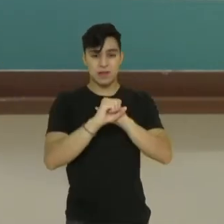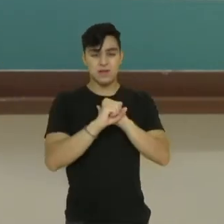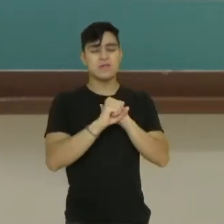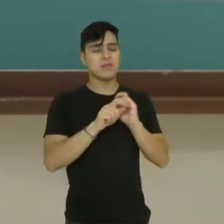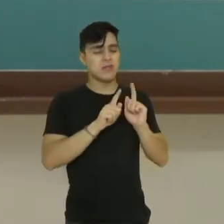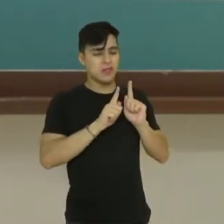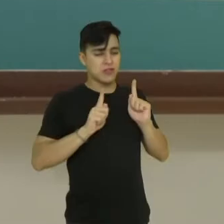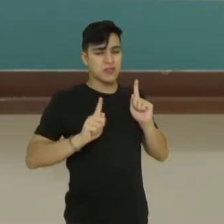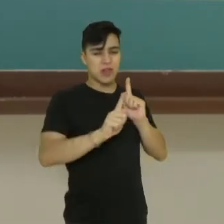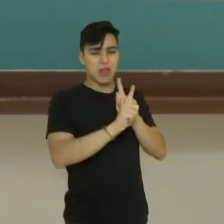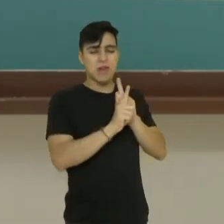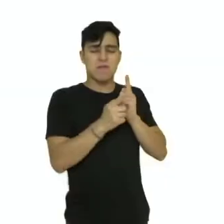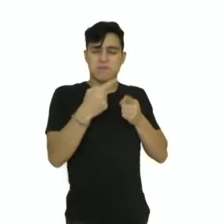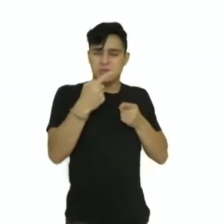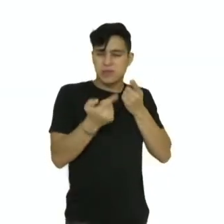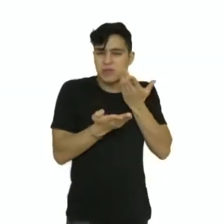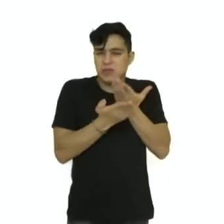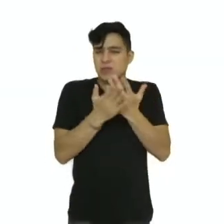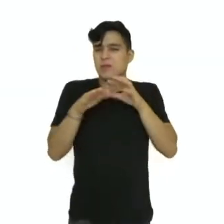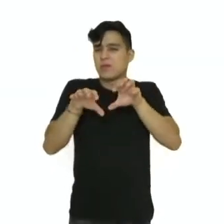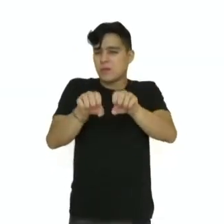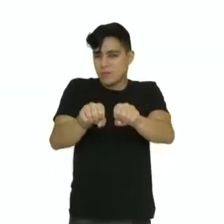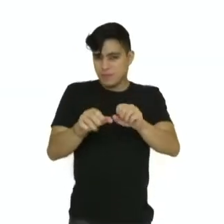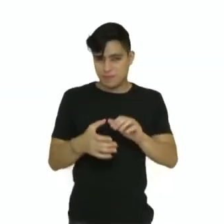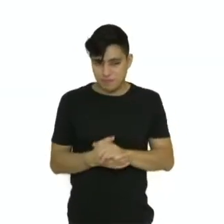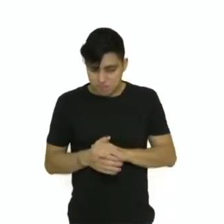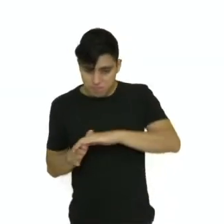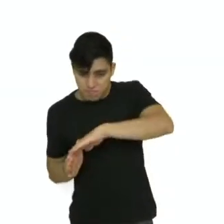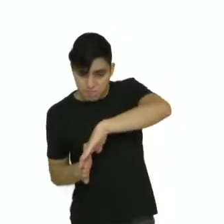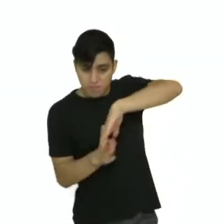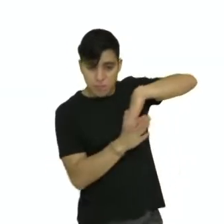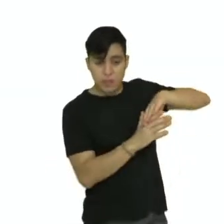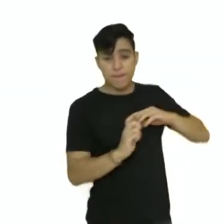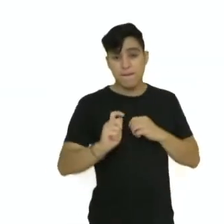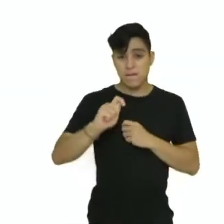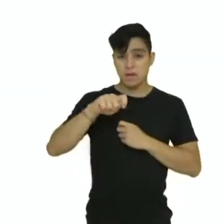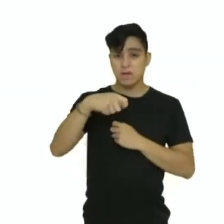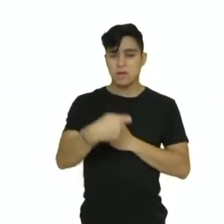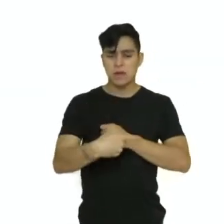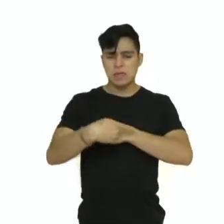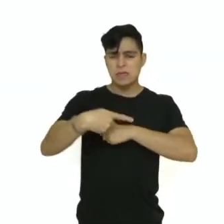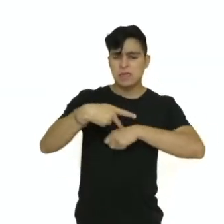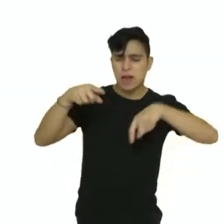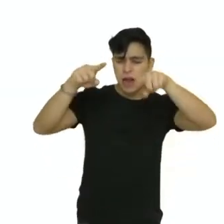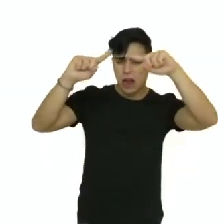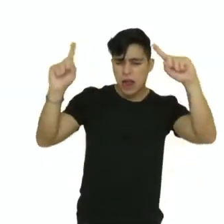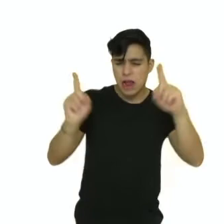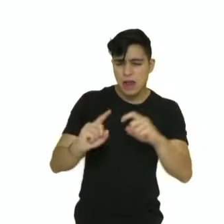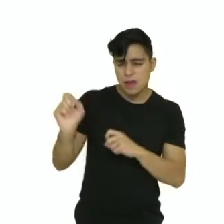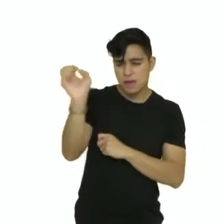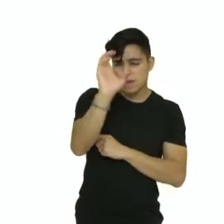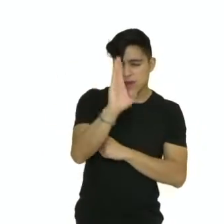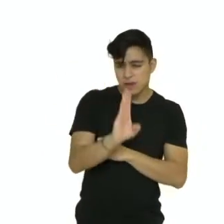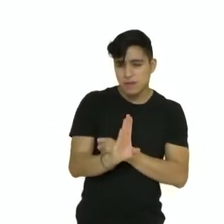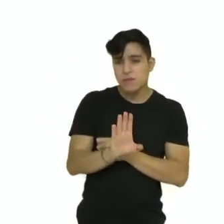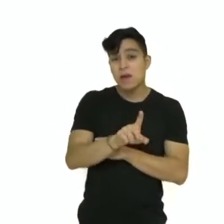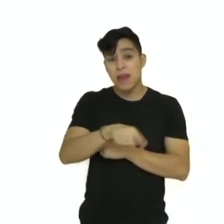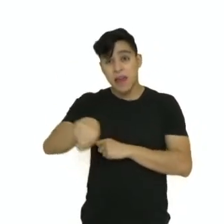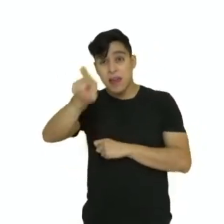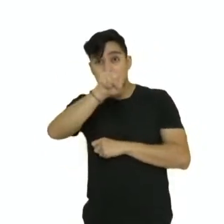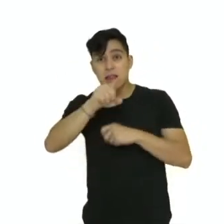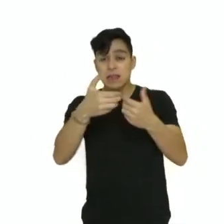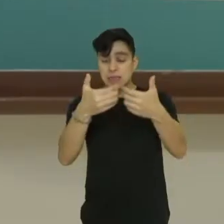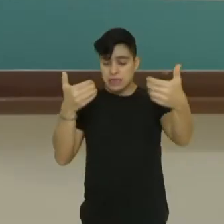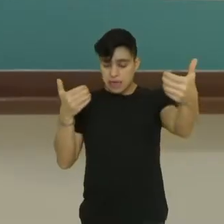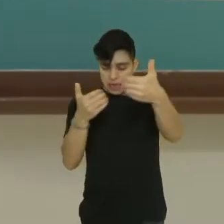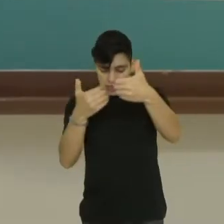geopolítica. Sobre o Brasil é um país que está dividido em territórios. Esses